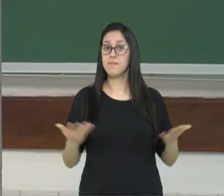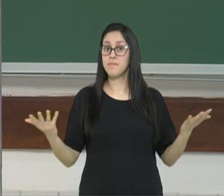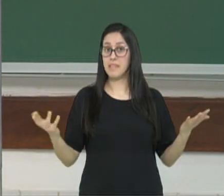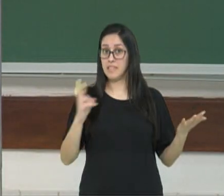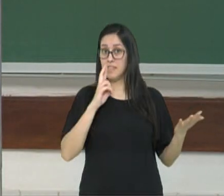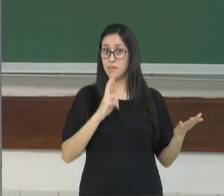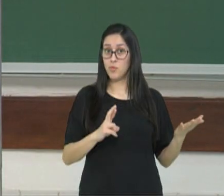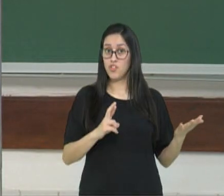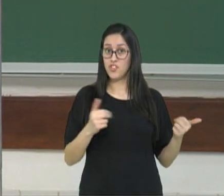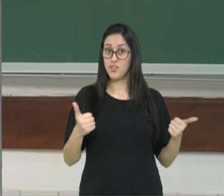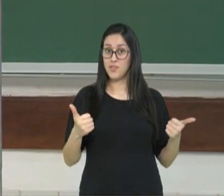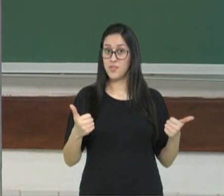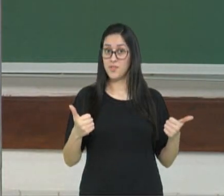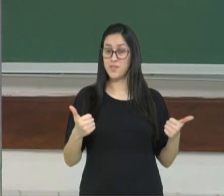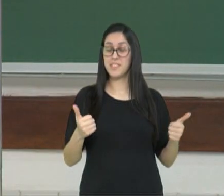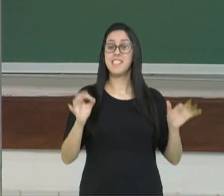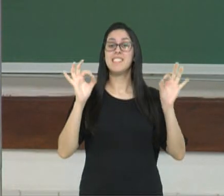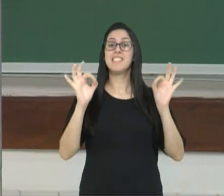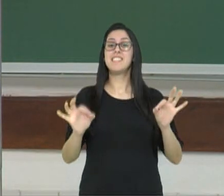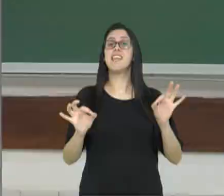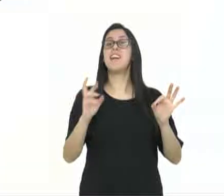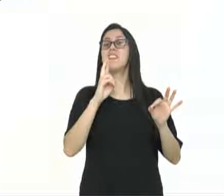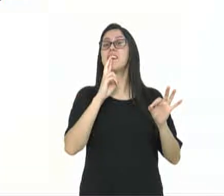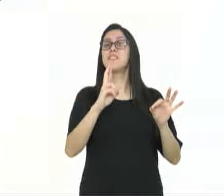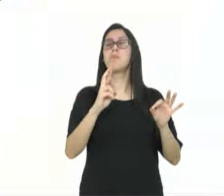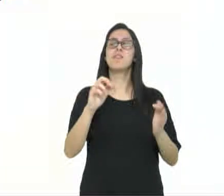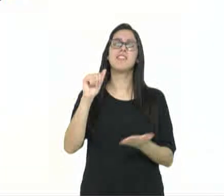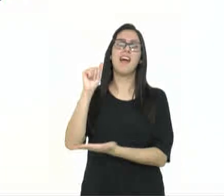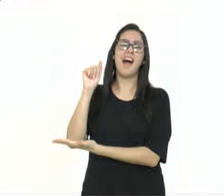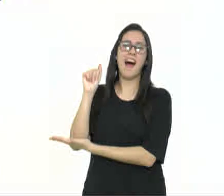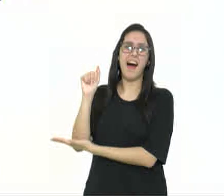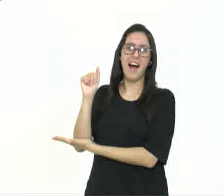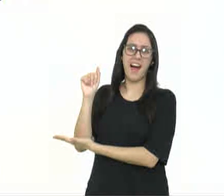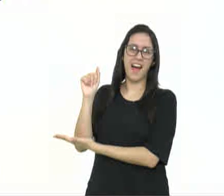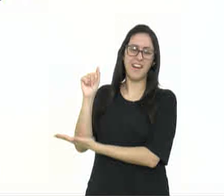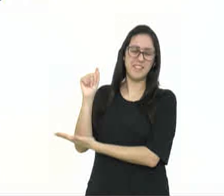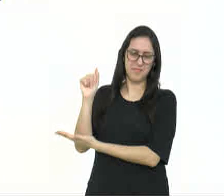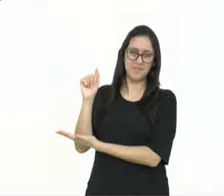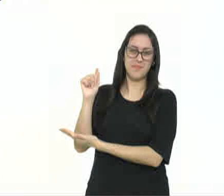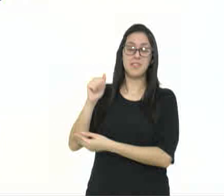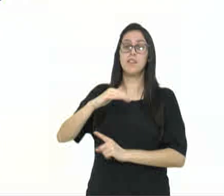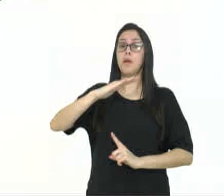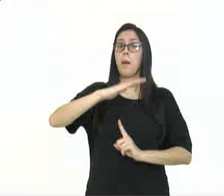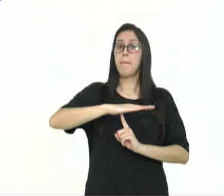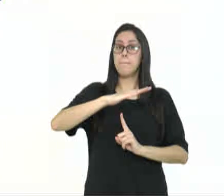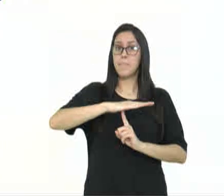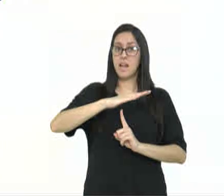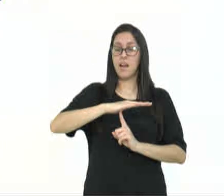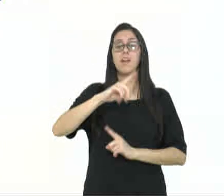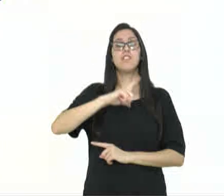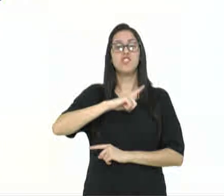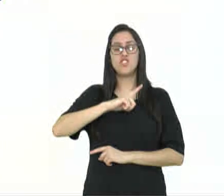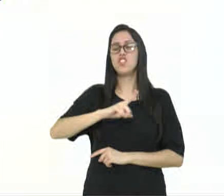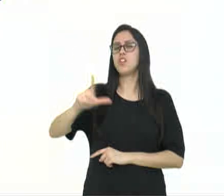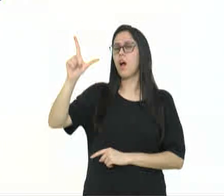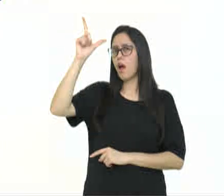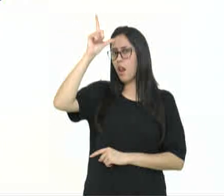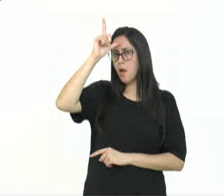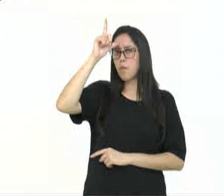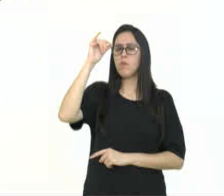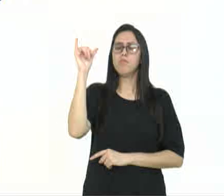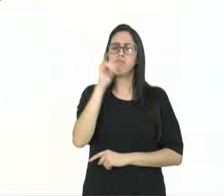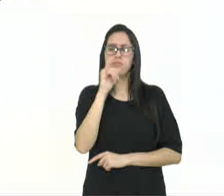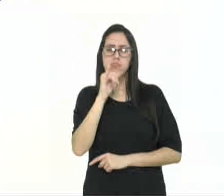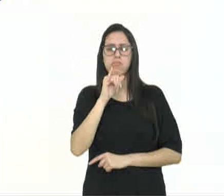Respondido, alunos. A alternativa correta, letra A. O estado do Paraná foi ocupado por imigrantes alemães e italianos estabelecidos